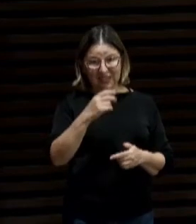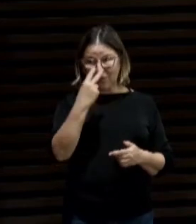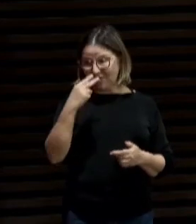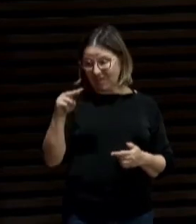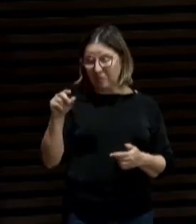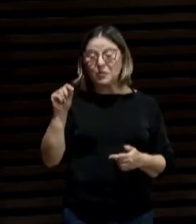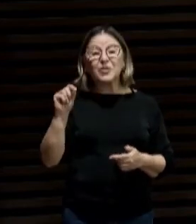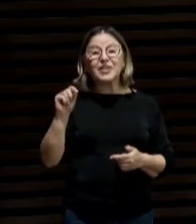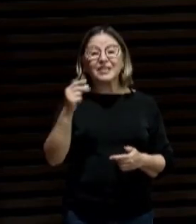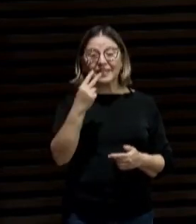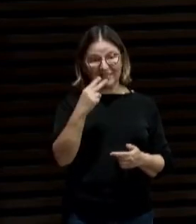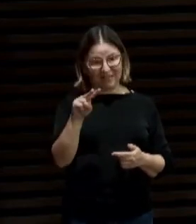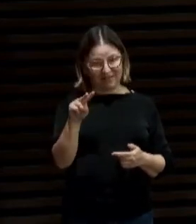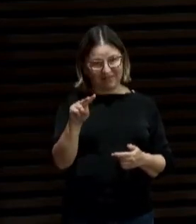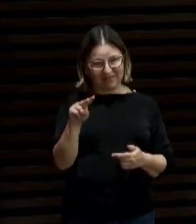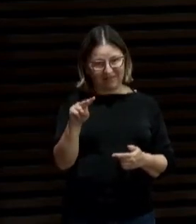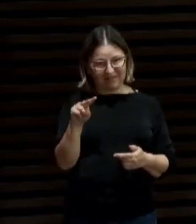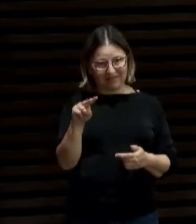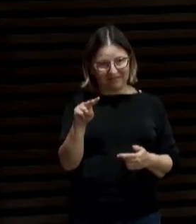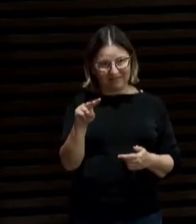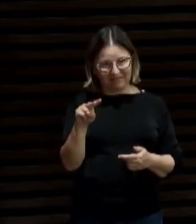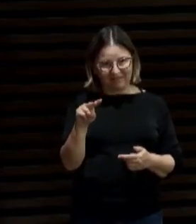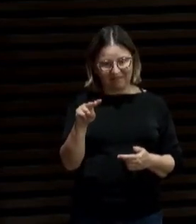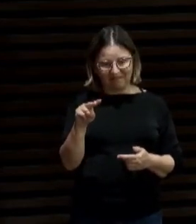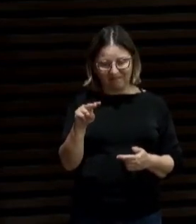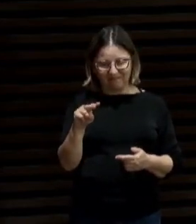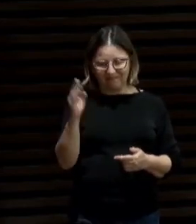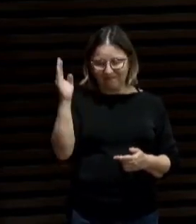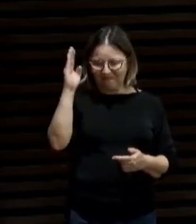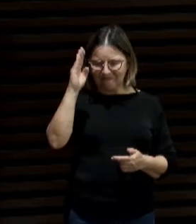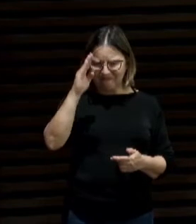vemos? Uma perversão total.